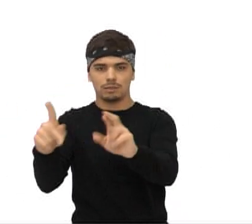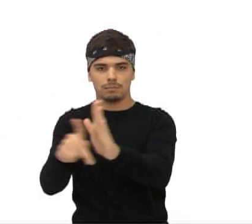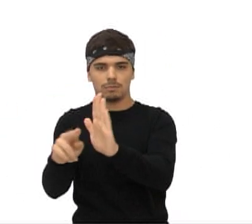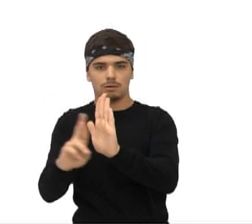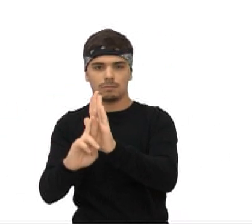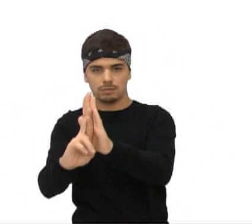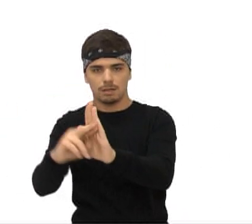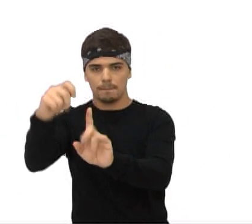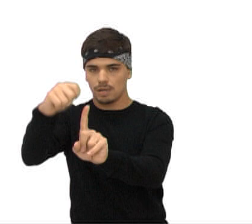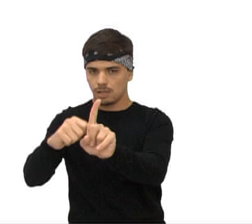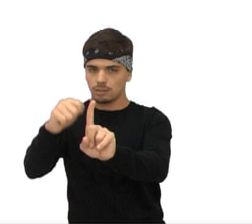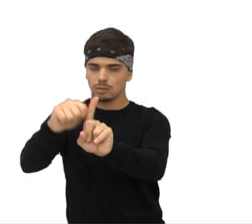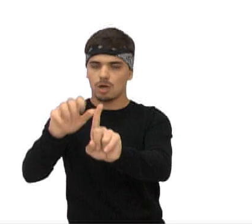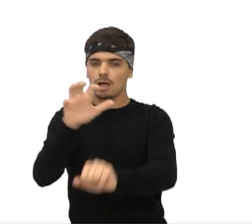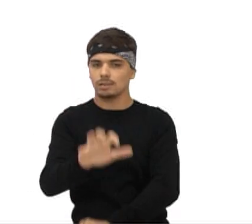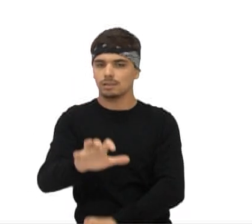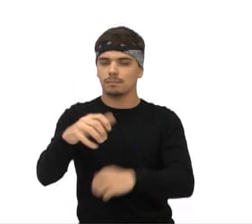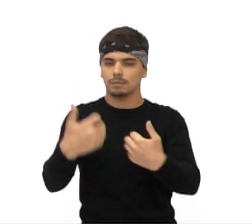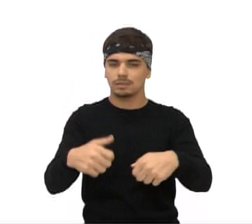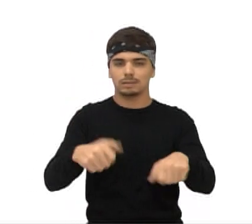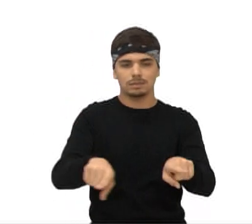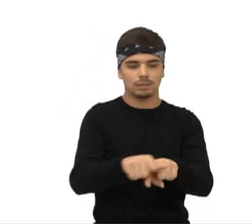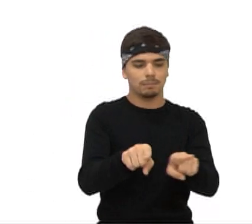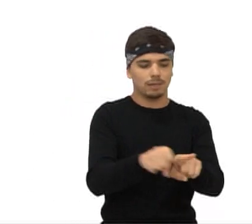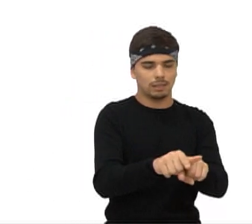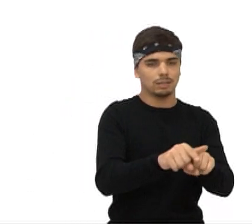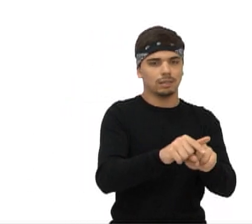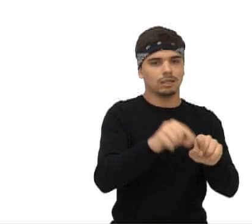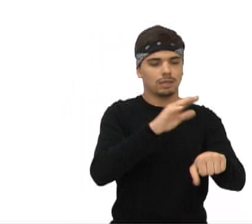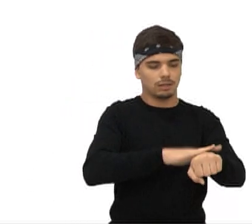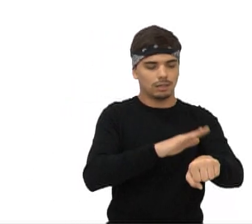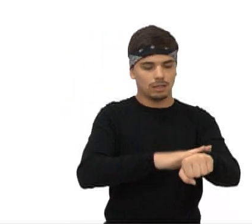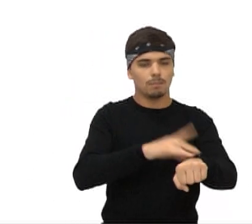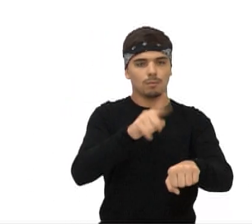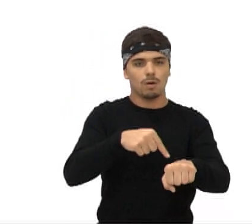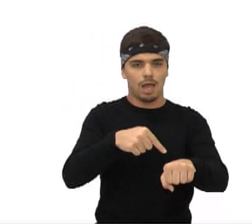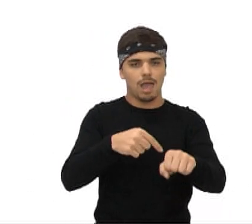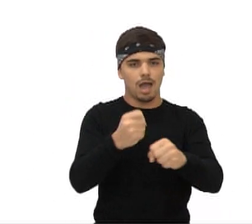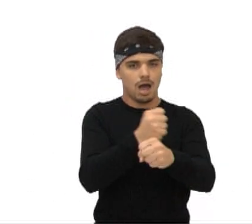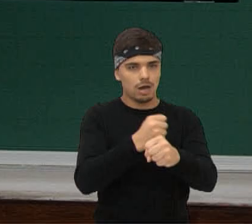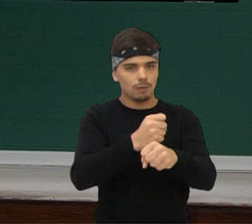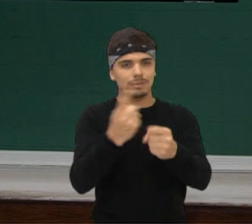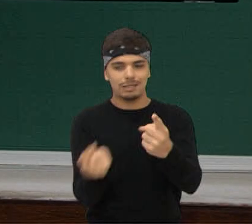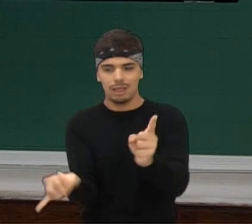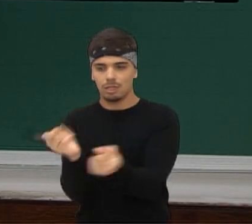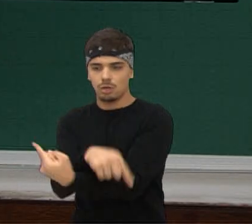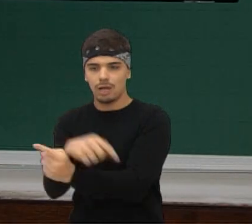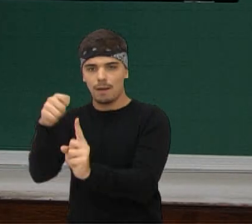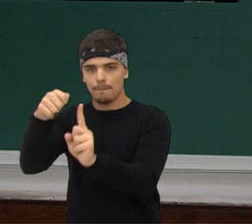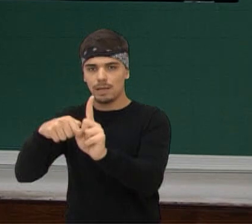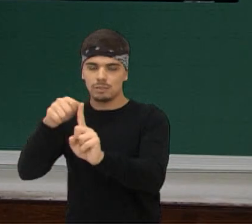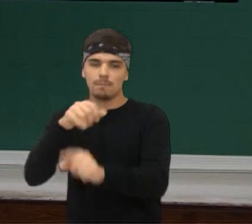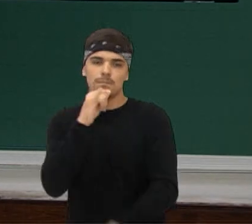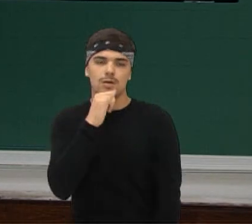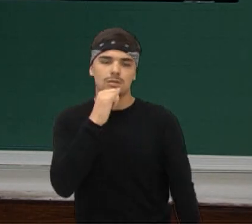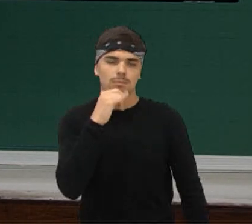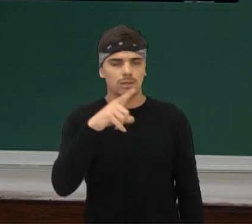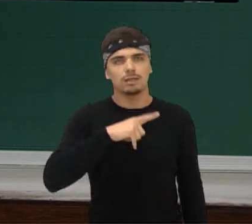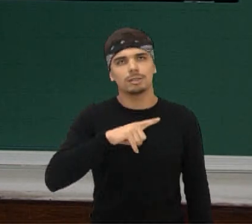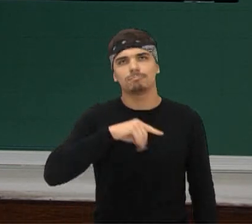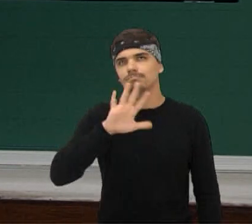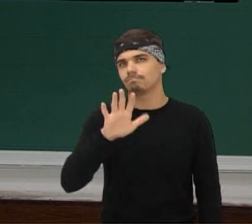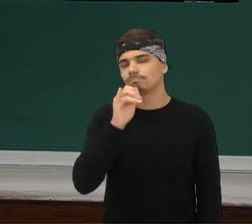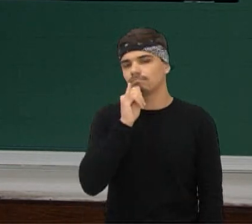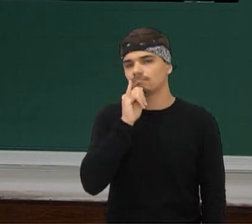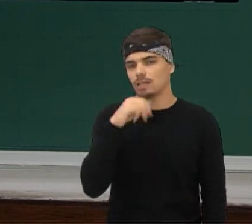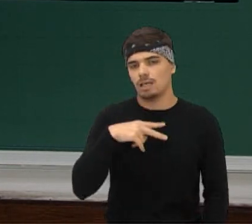meses. Dessa forma, se o tempo estiver em ano, converte-se em meses. Então, sempre que eu tiver, por exemplo,